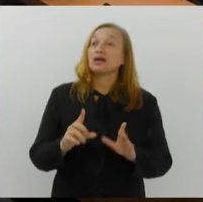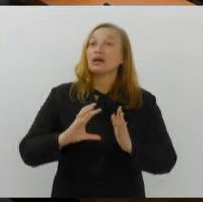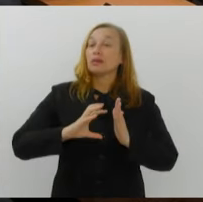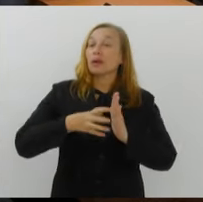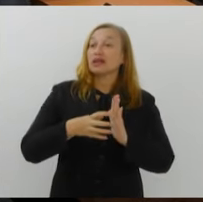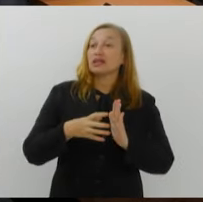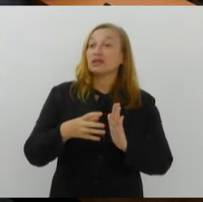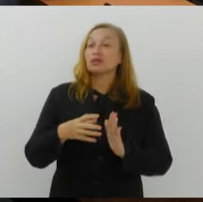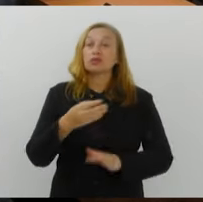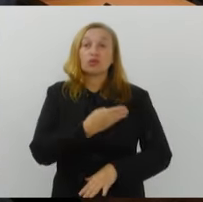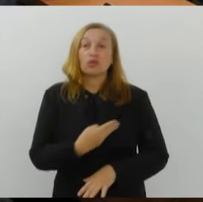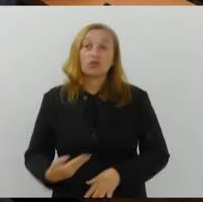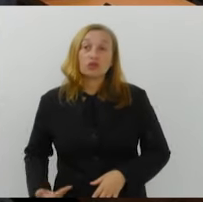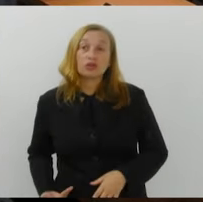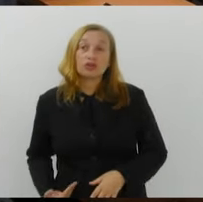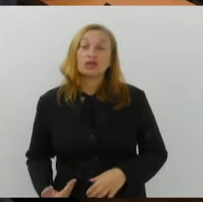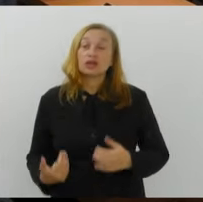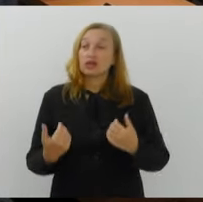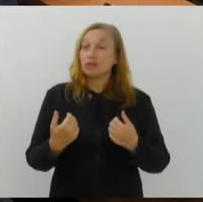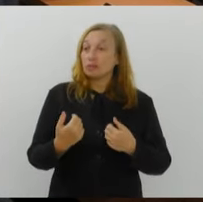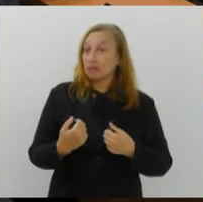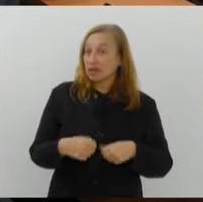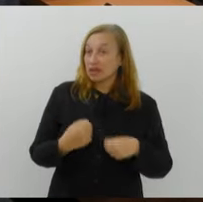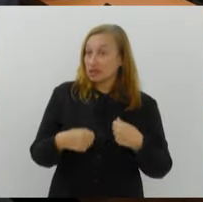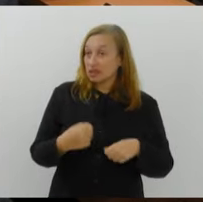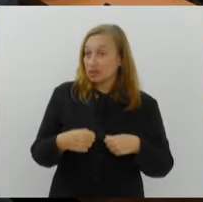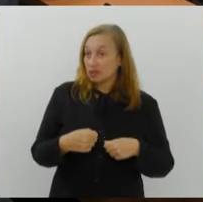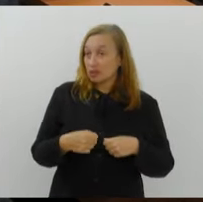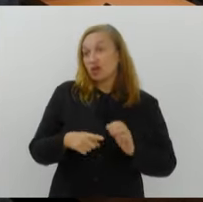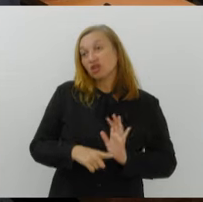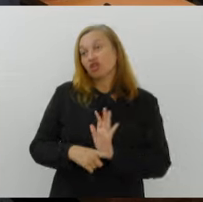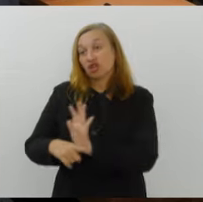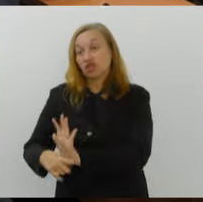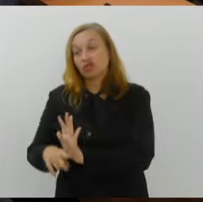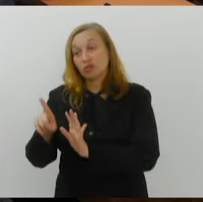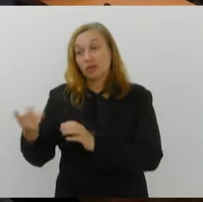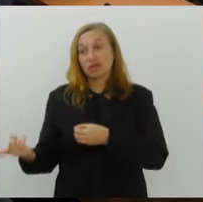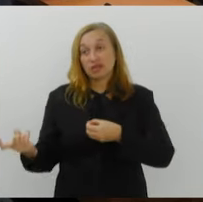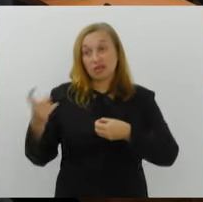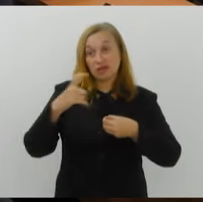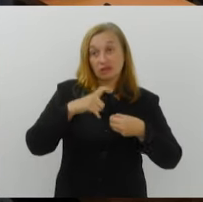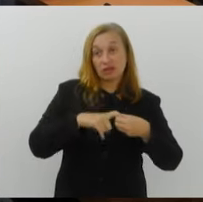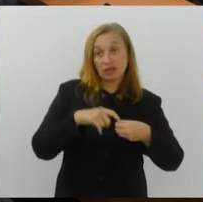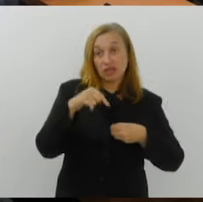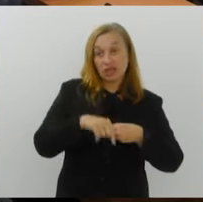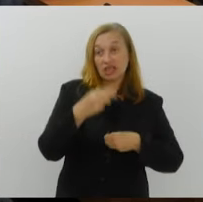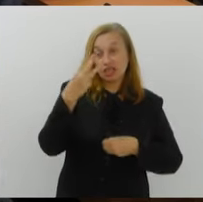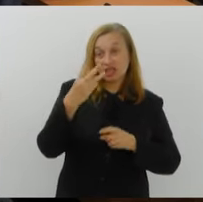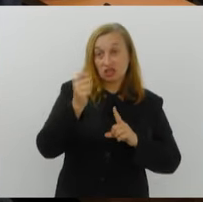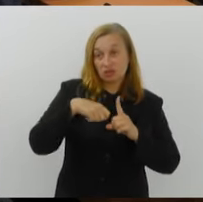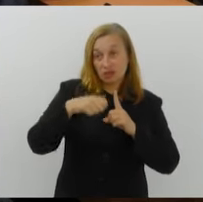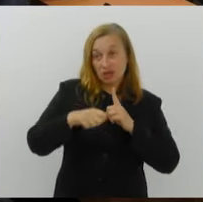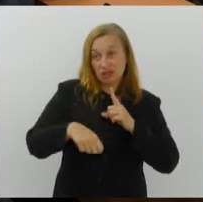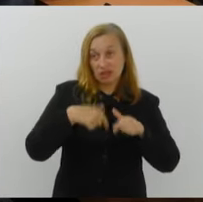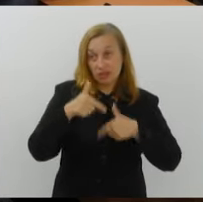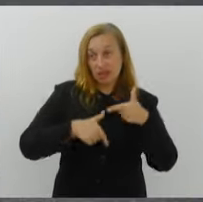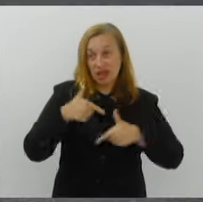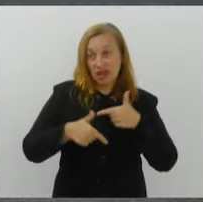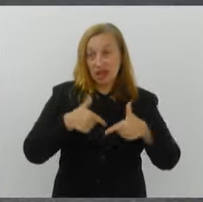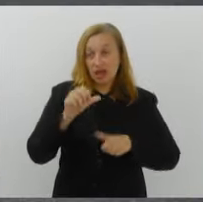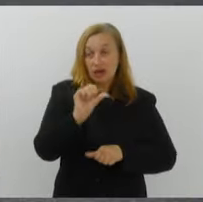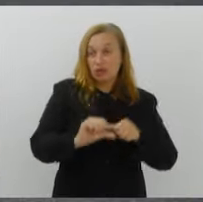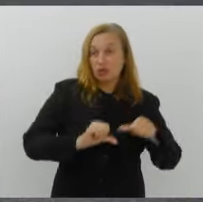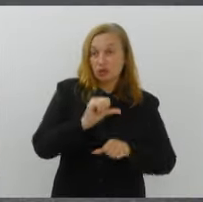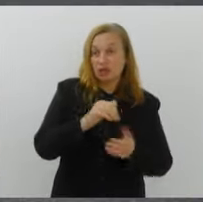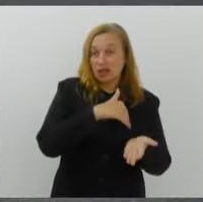governador, que teve que quebrar um galho para Vossa Excelência assumir o mandato aqui durante 3 meses e aí mudar o